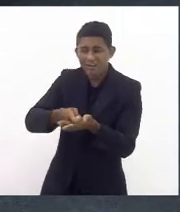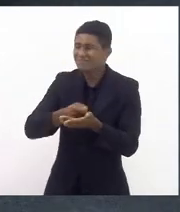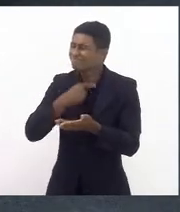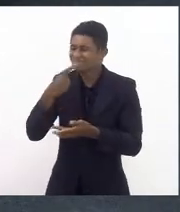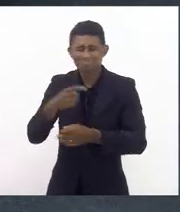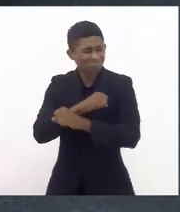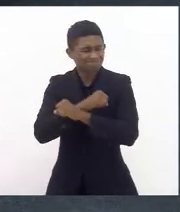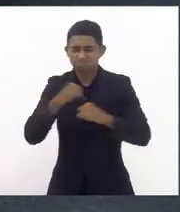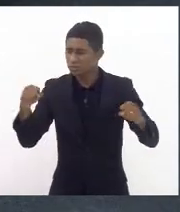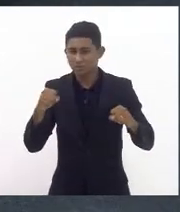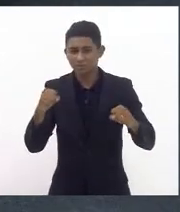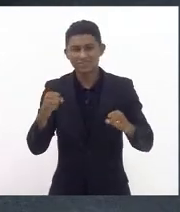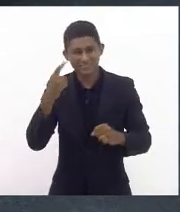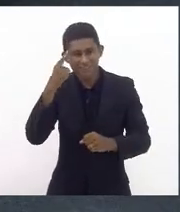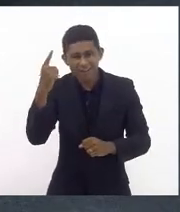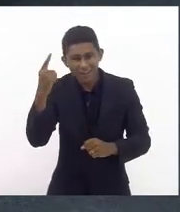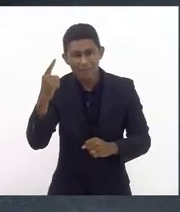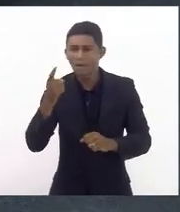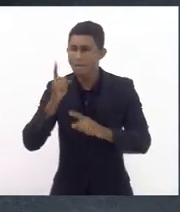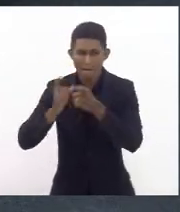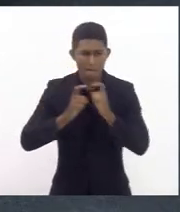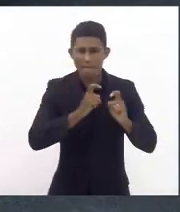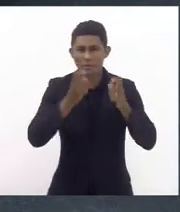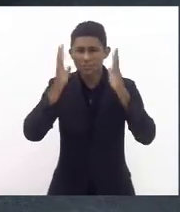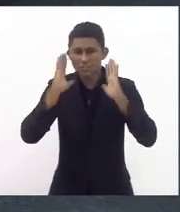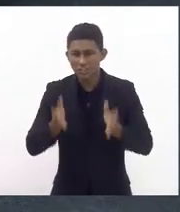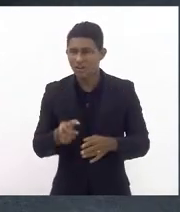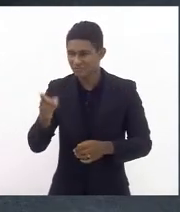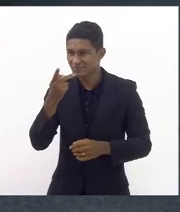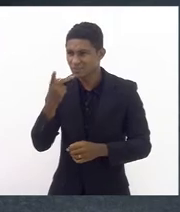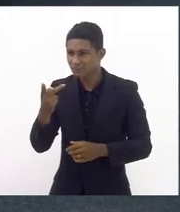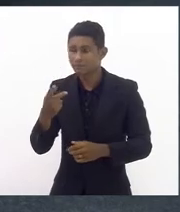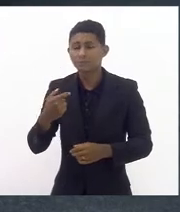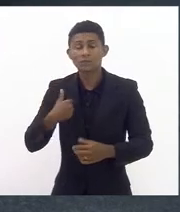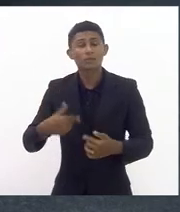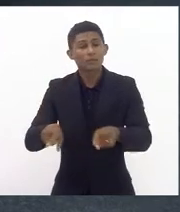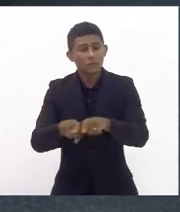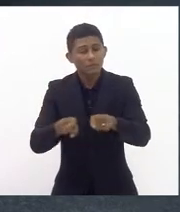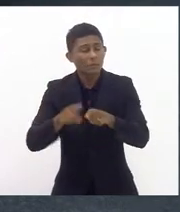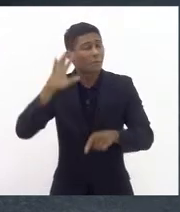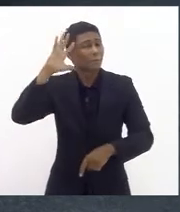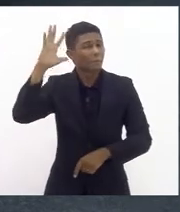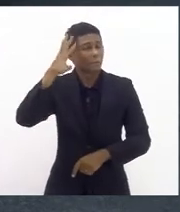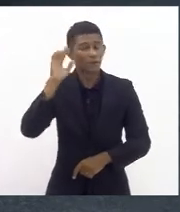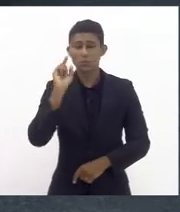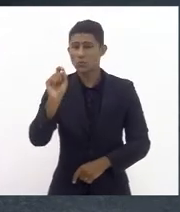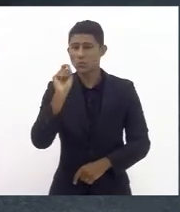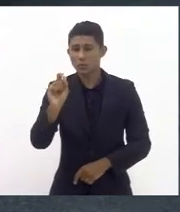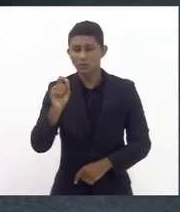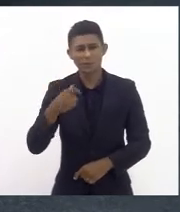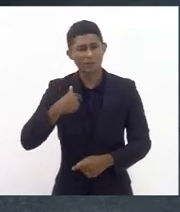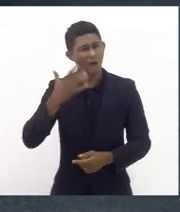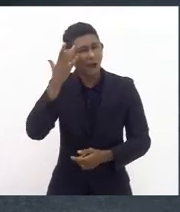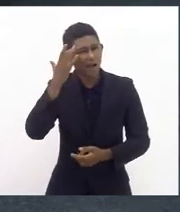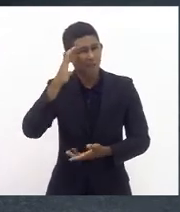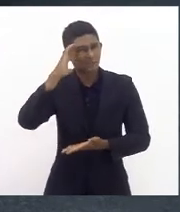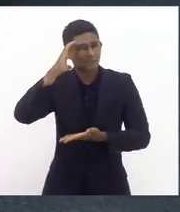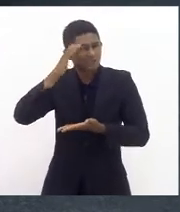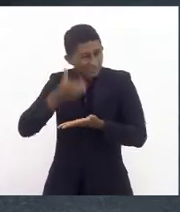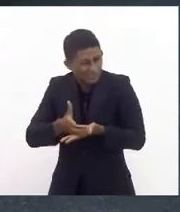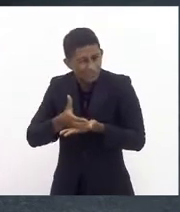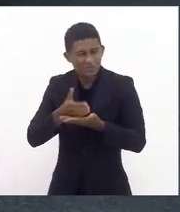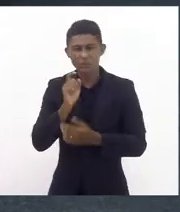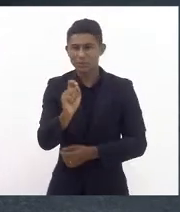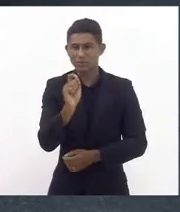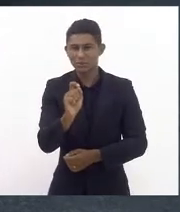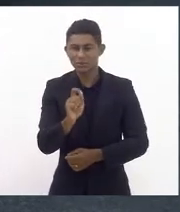várias questões, e Vossa Excelência já levantou uma delas. E, no meu entendimento, vou além, por uma questão de tese, e admite antítese, dizer